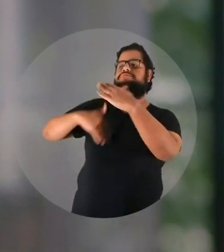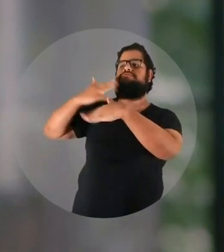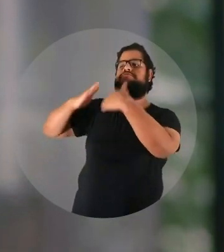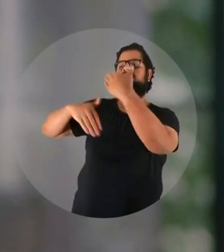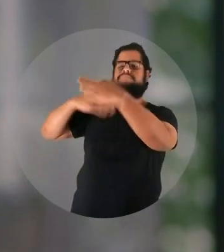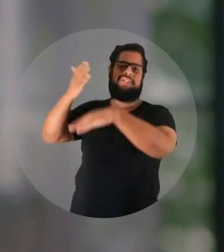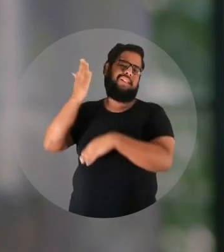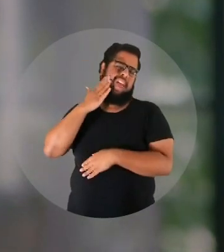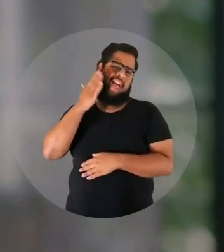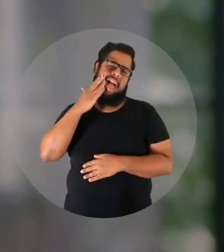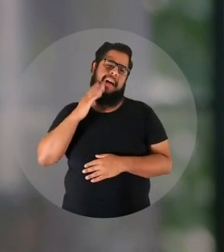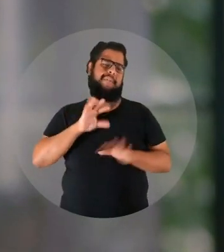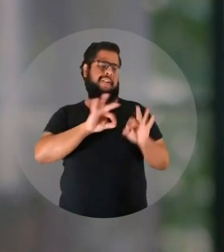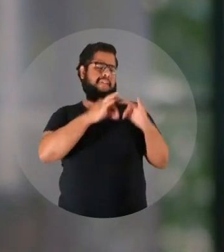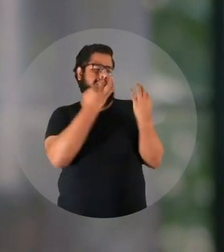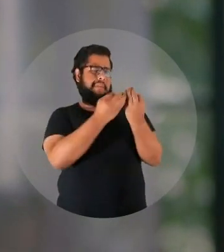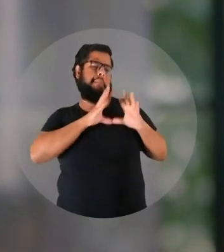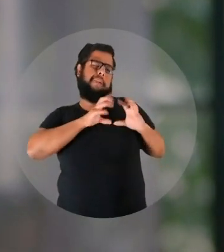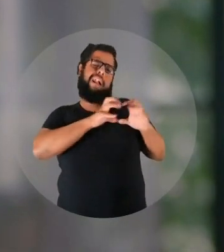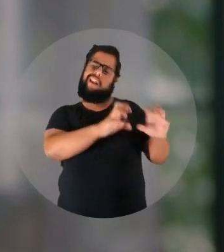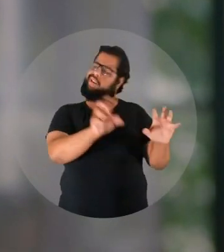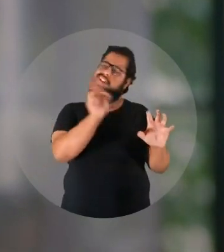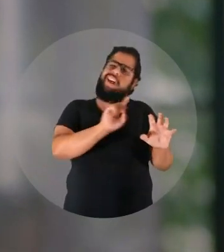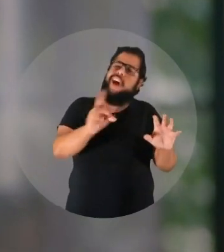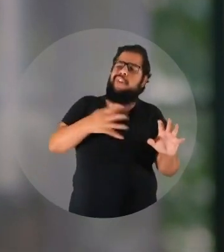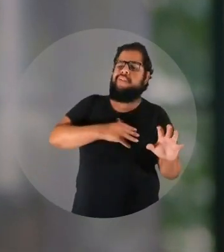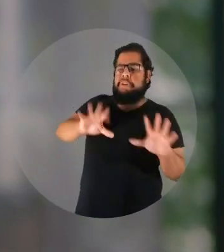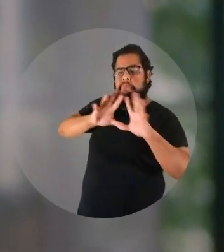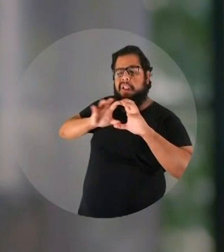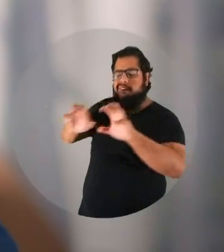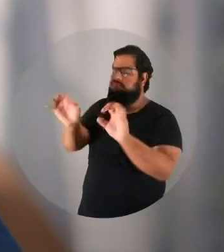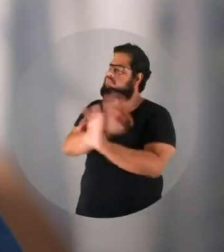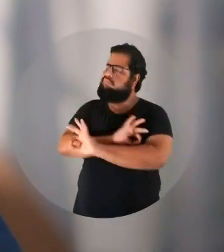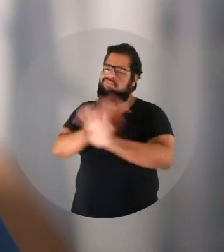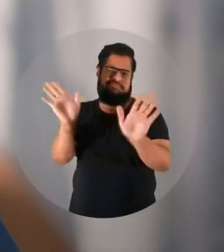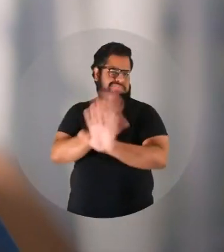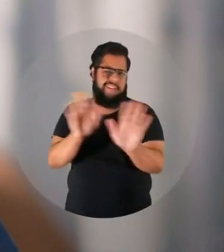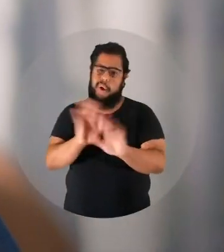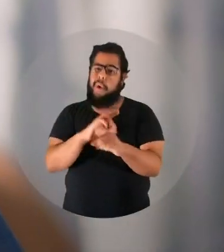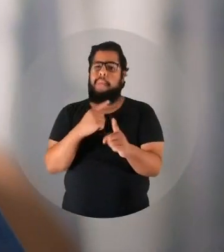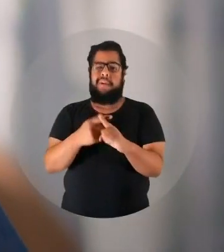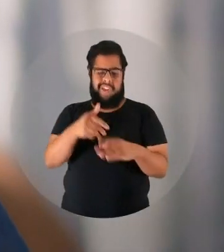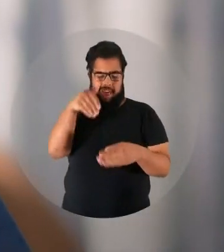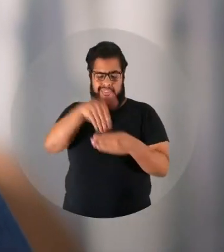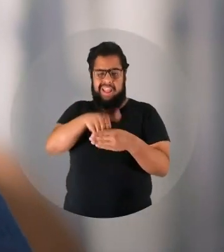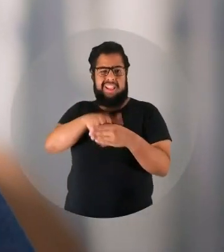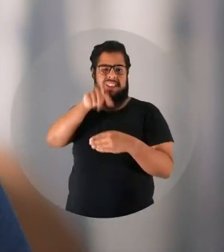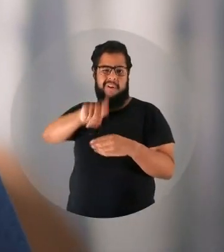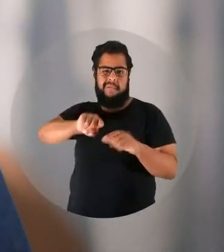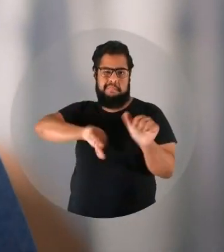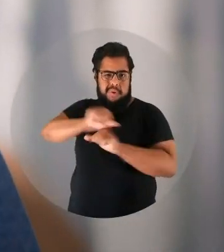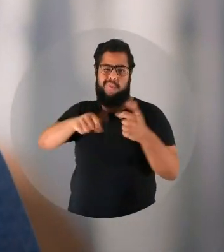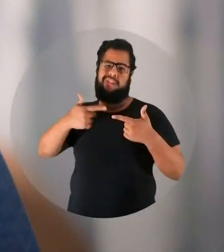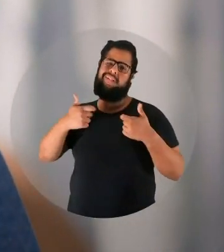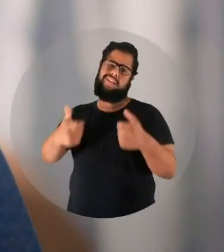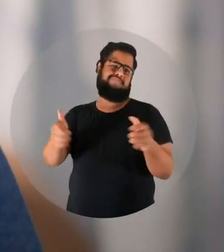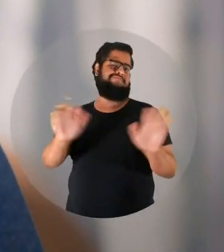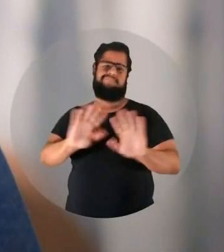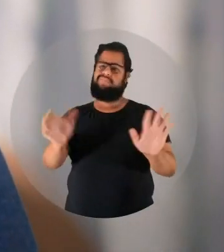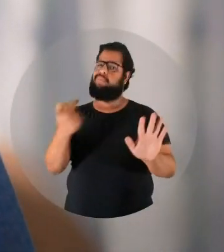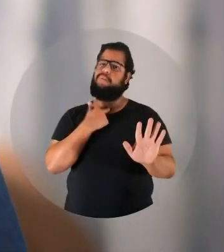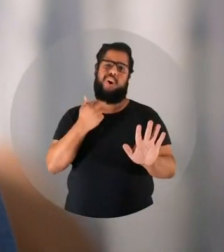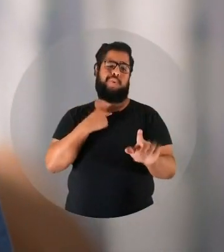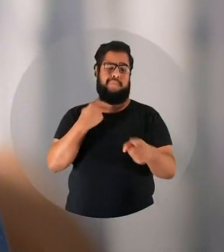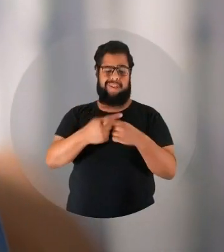construir. Sabe, não brigue com a sua família, não brigue com o seu filho. A gente não pode fazer da eleição uma guerra.